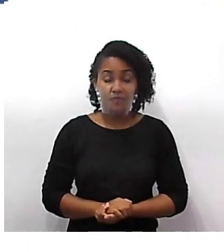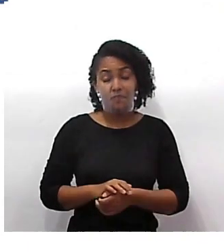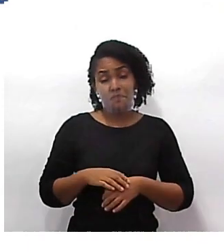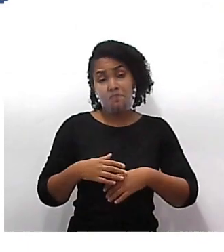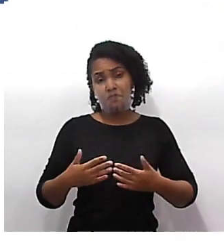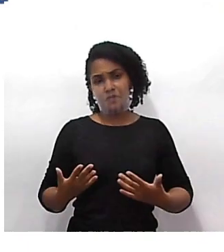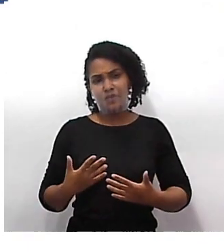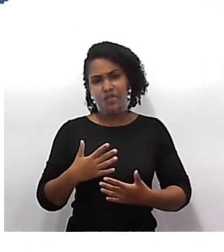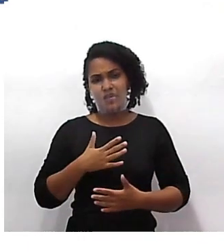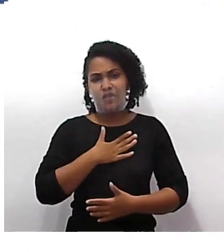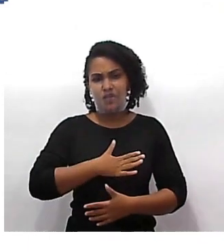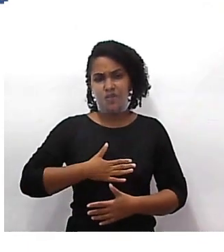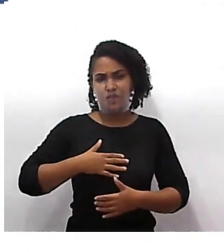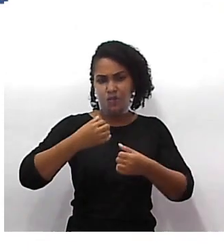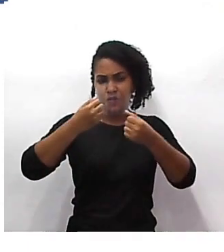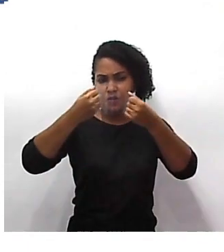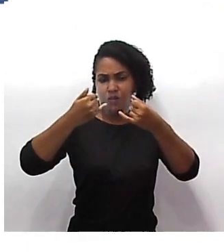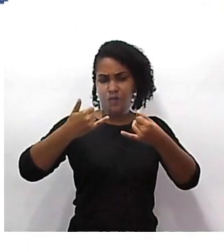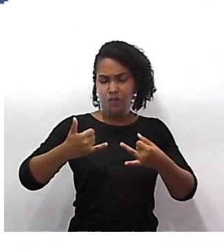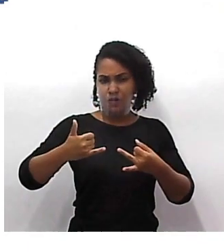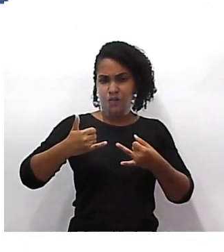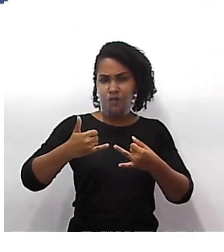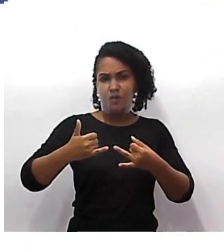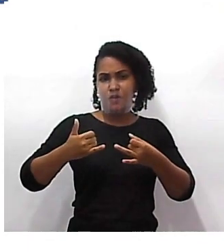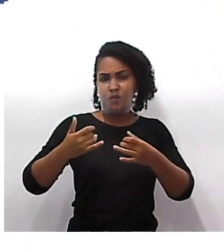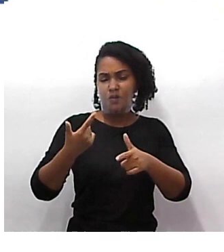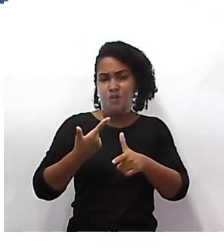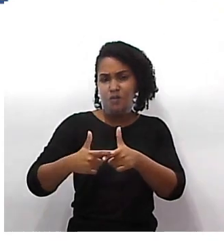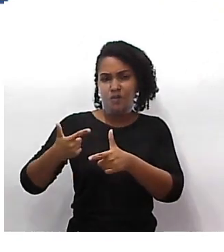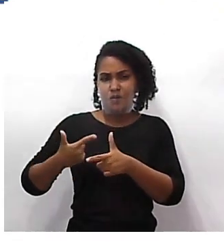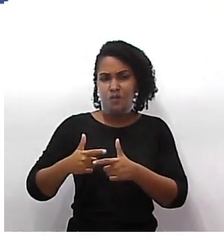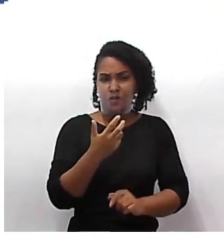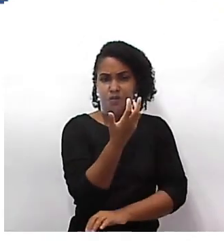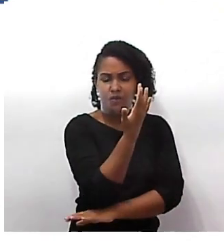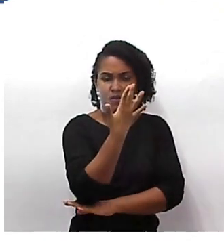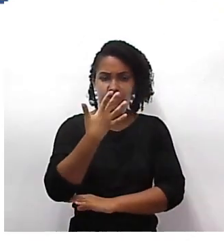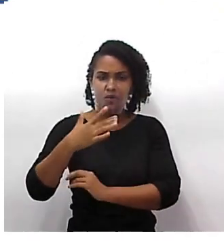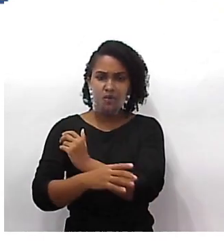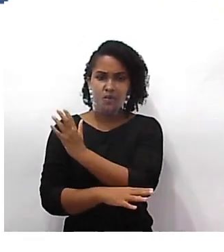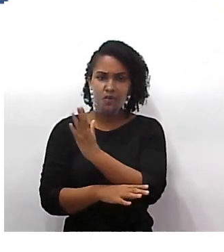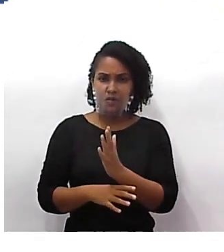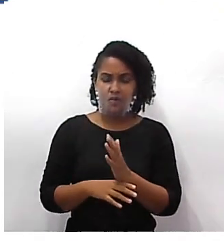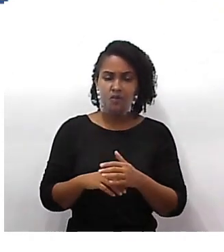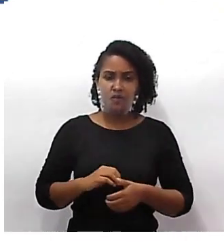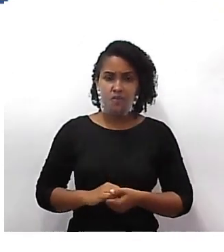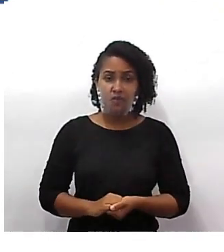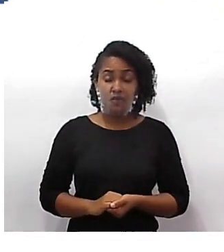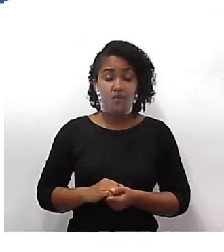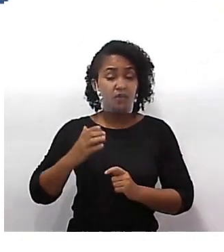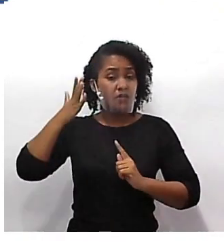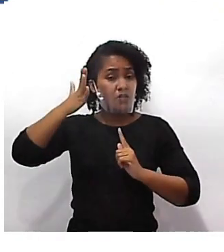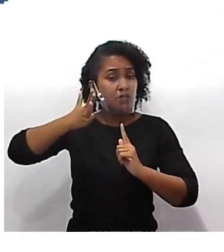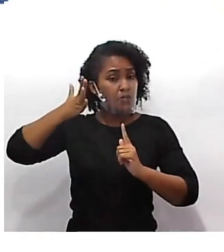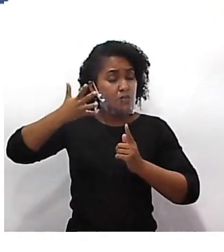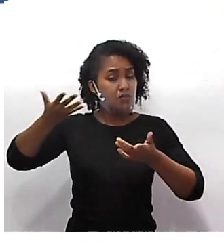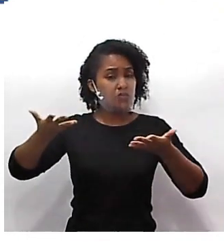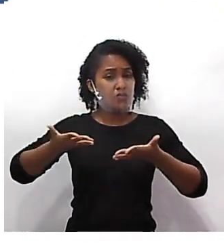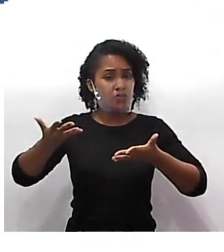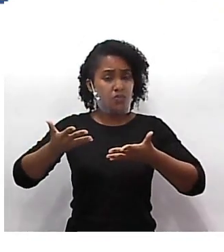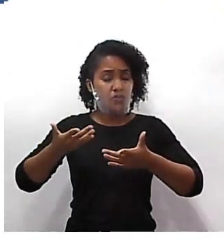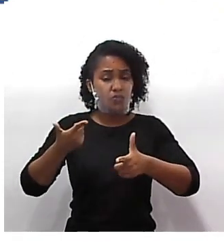Bem, eu gostaria de destacar, dentro desses riscos ambientais, nesse momento, na nossa palestra de hoje,